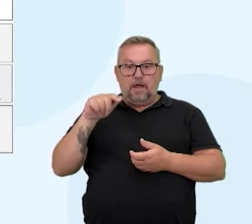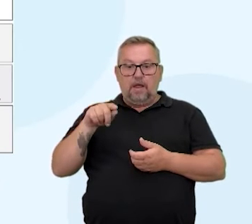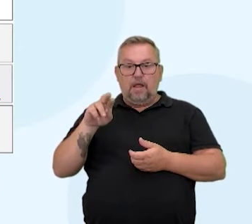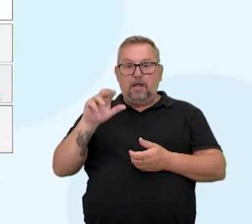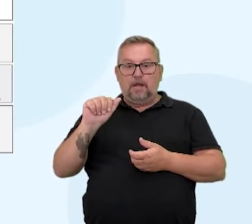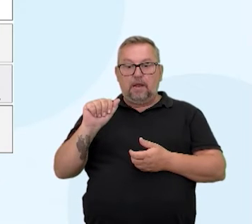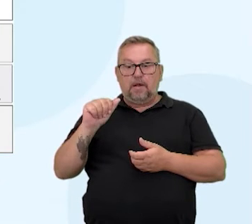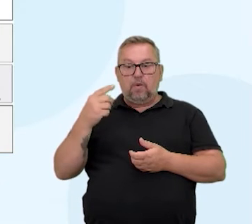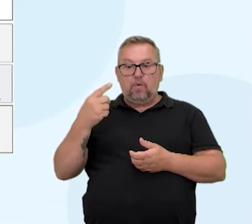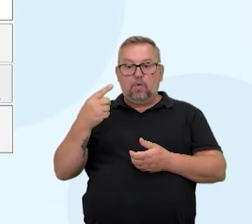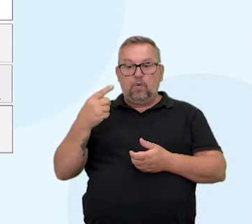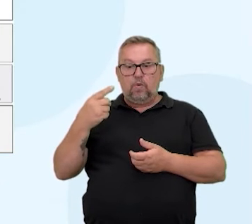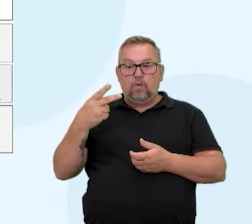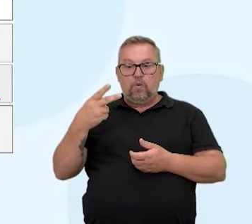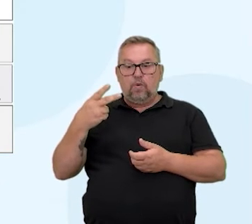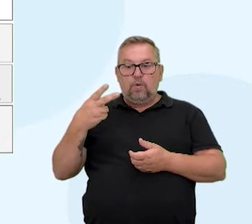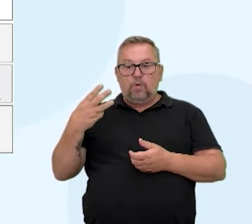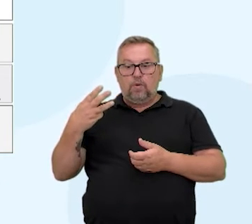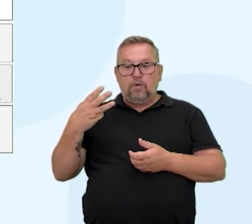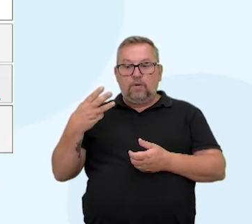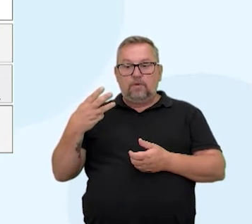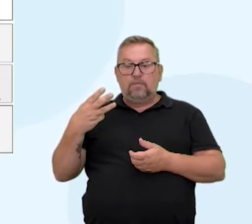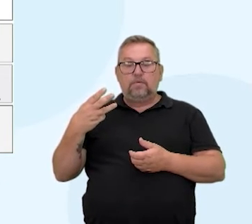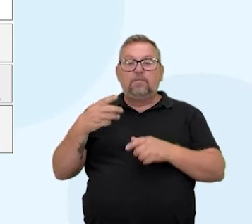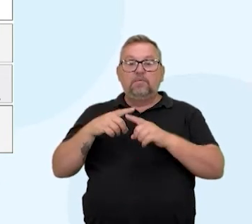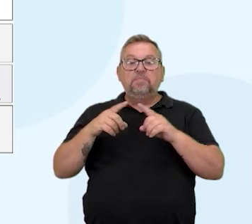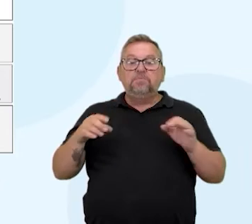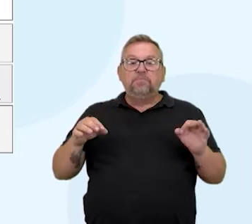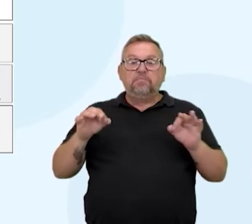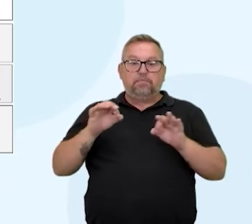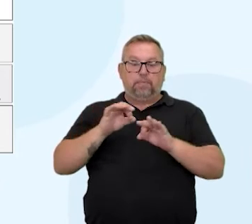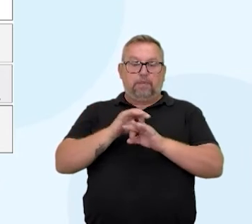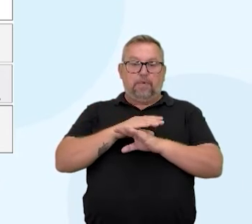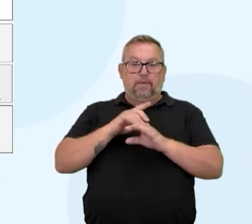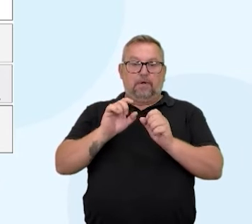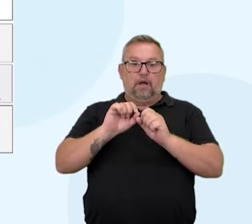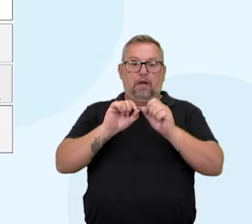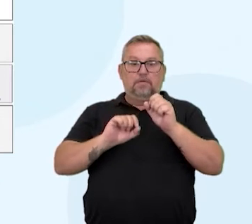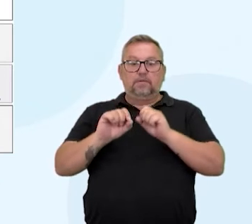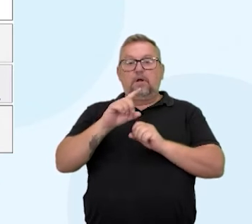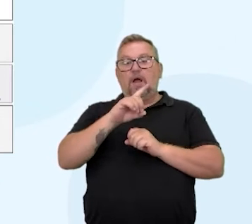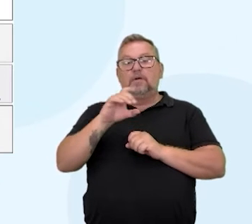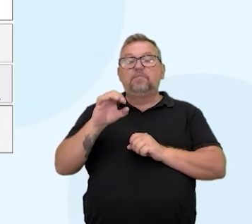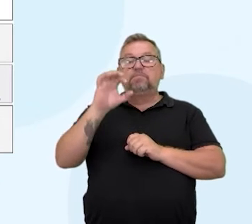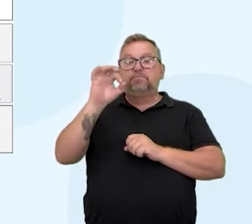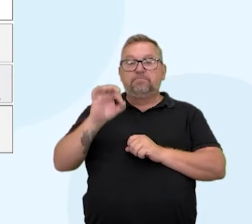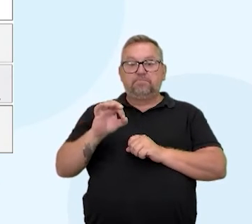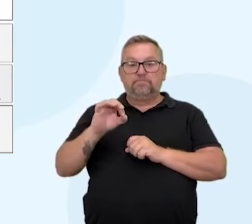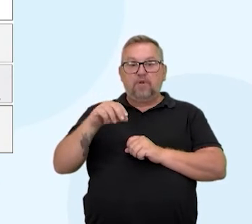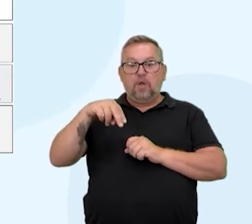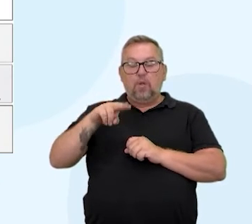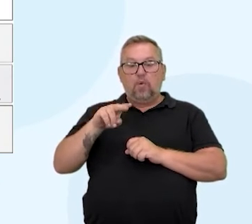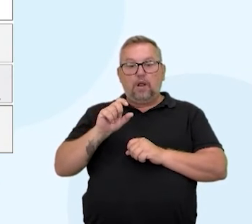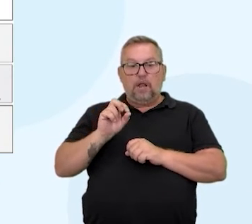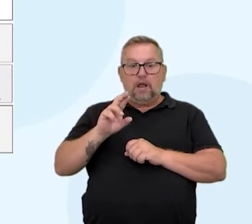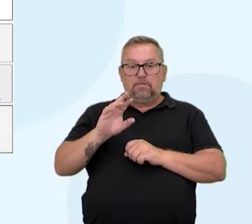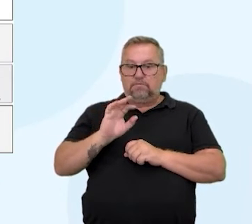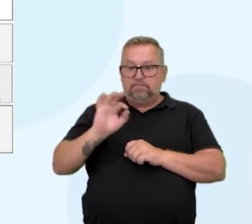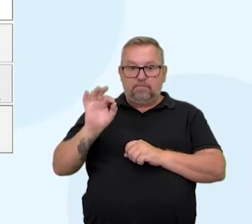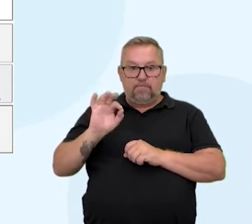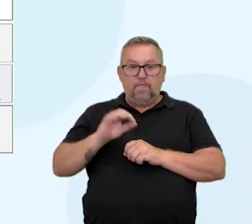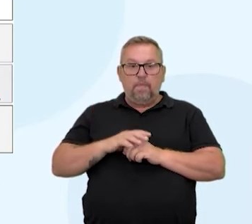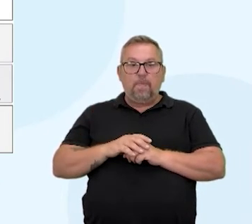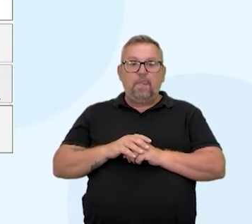que também nós sabemos, eles não estão no potencial completo, né? Não geram 100% de energia na qual eles poderiam